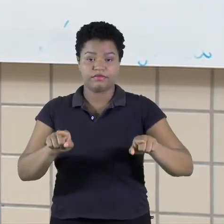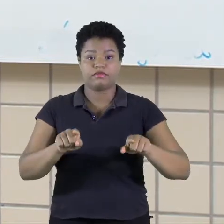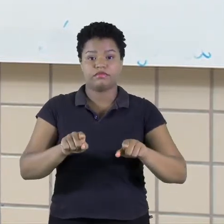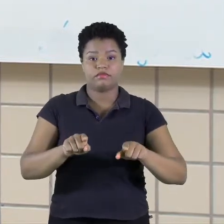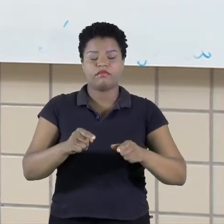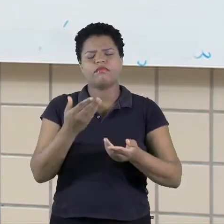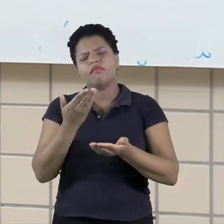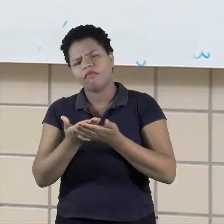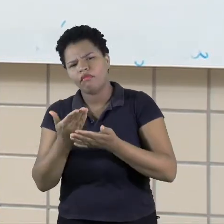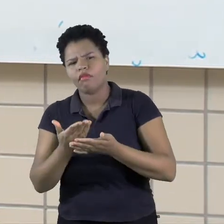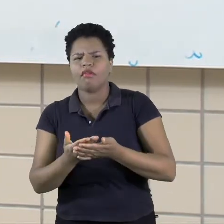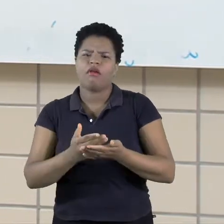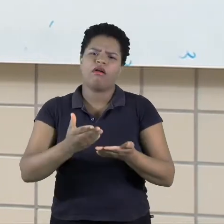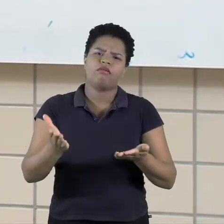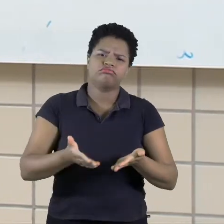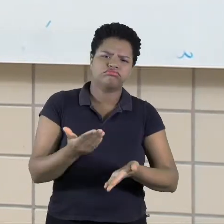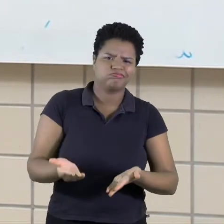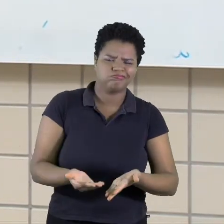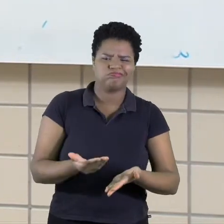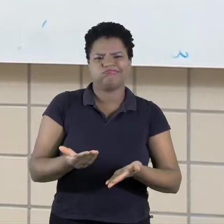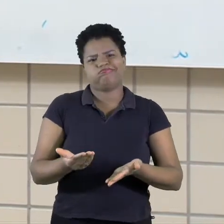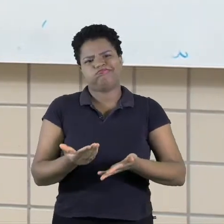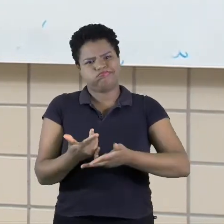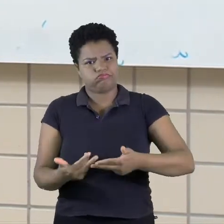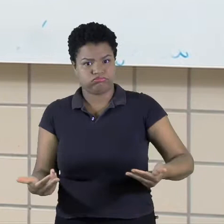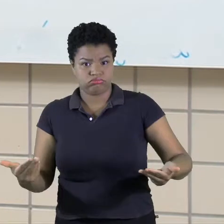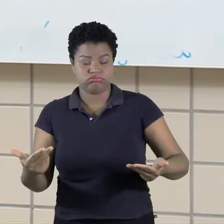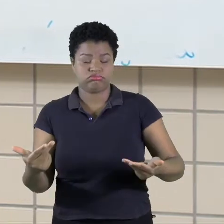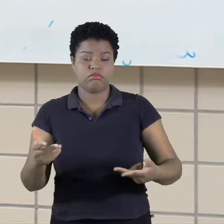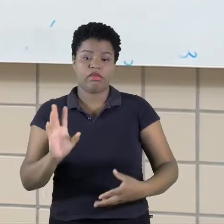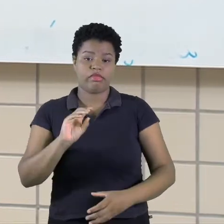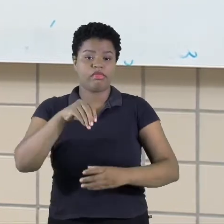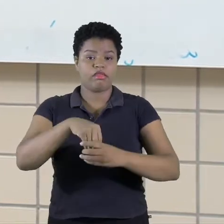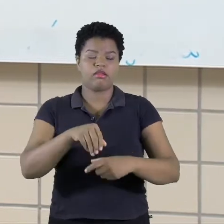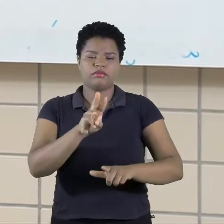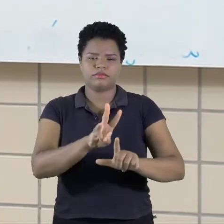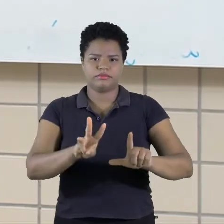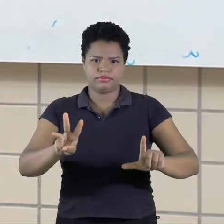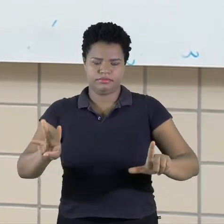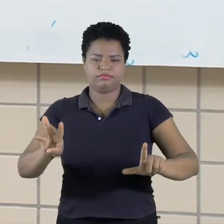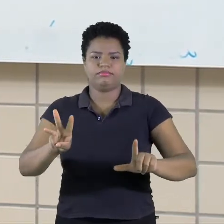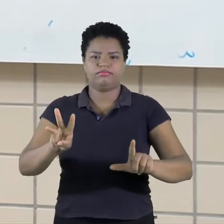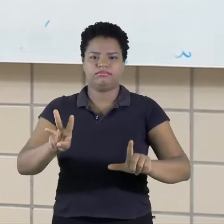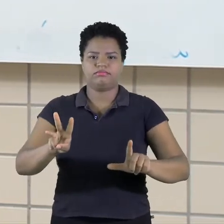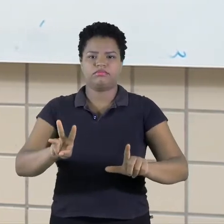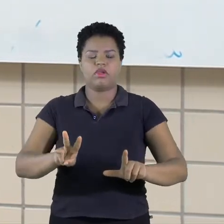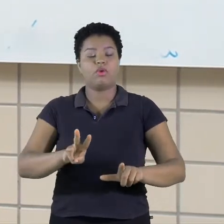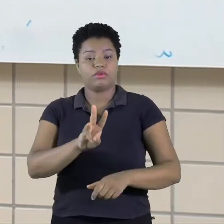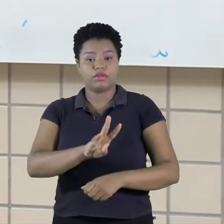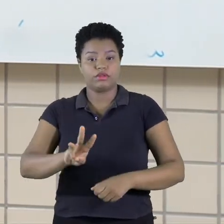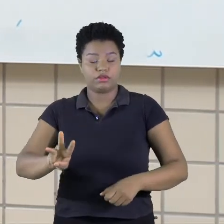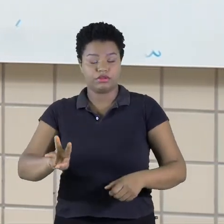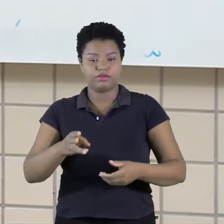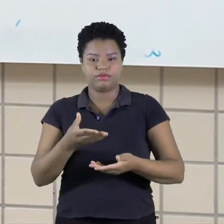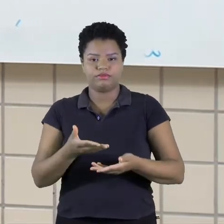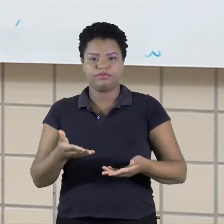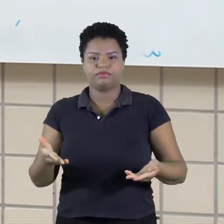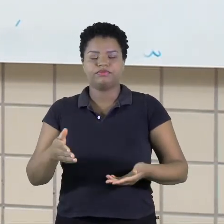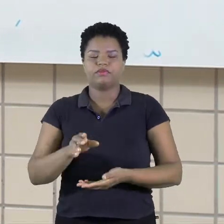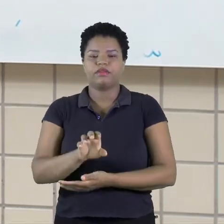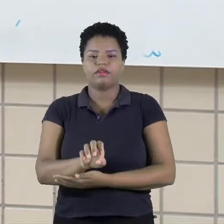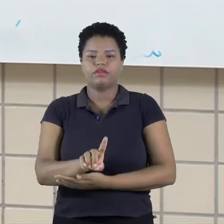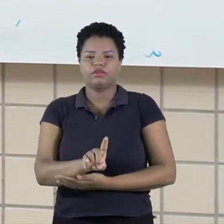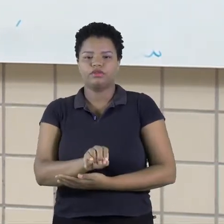As aulas, as apostilas estão na nossa plataforma, no seguinte endereço: